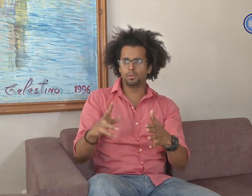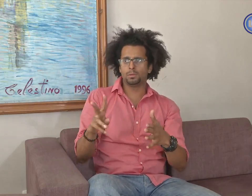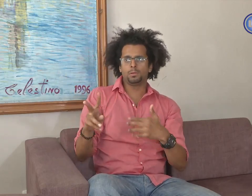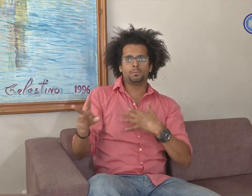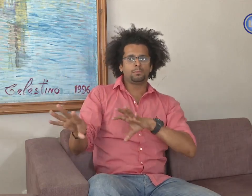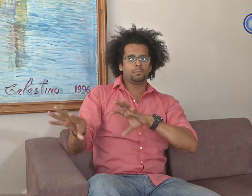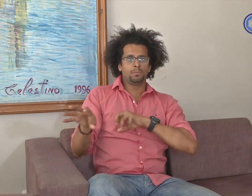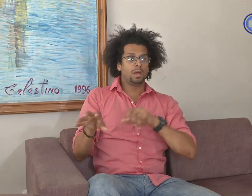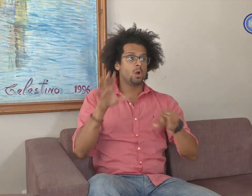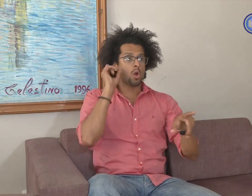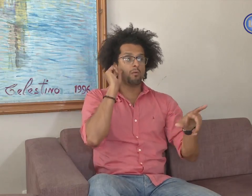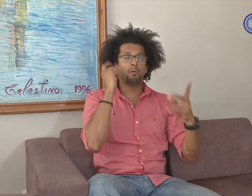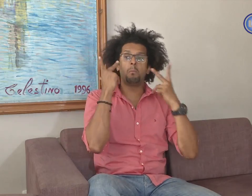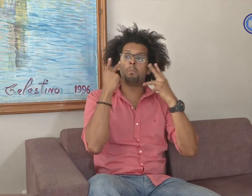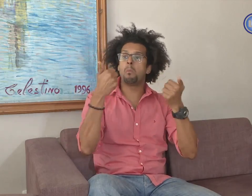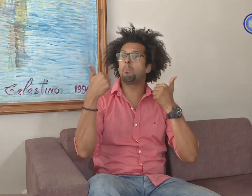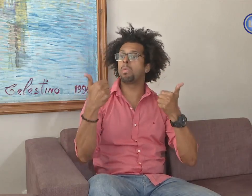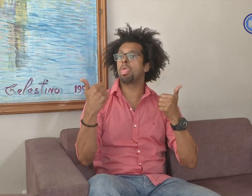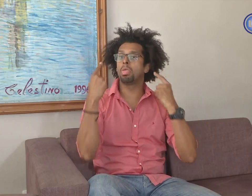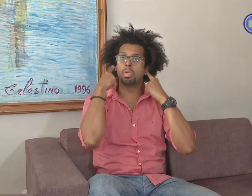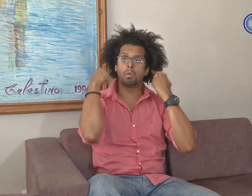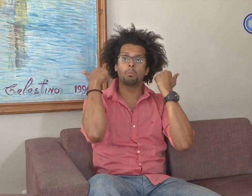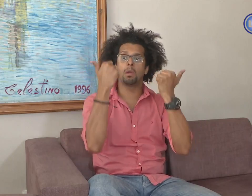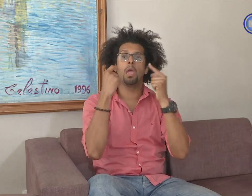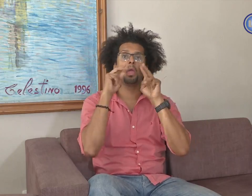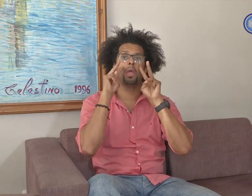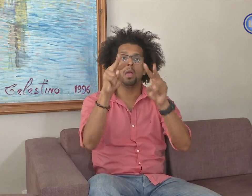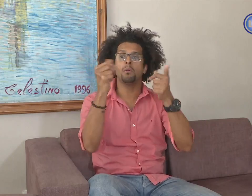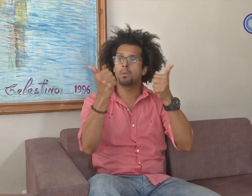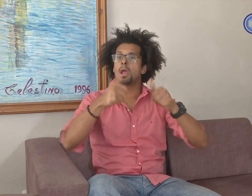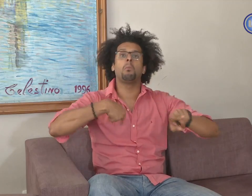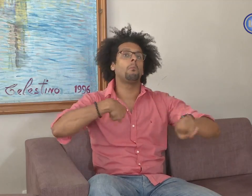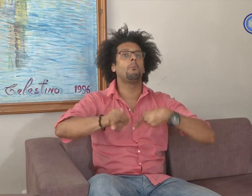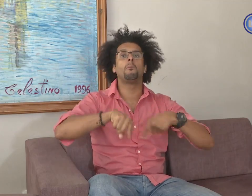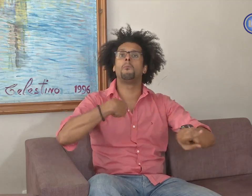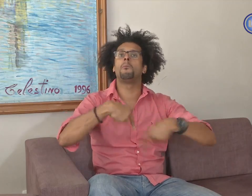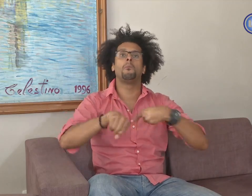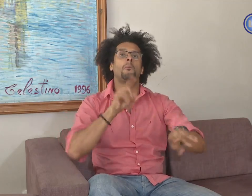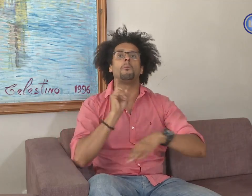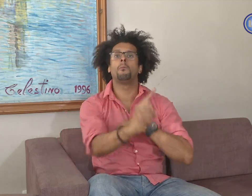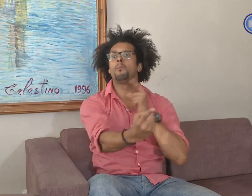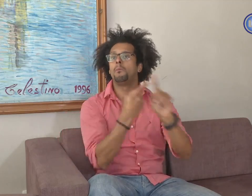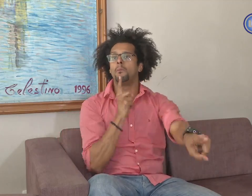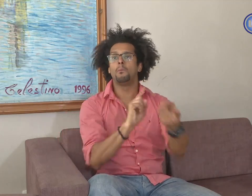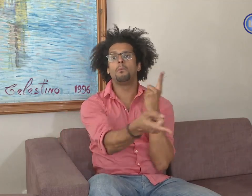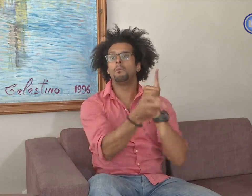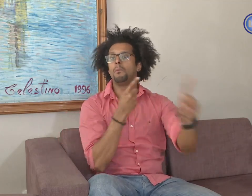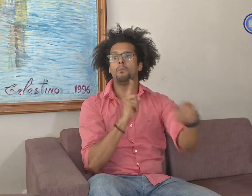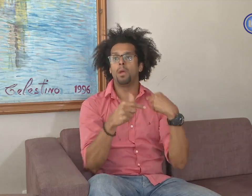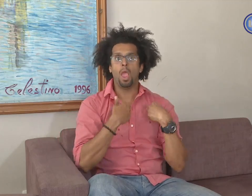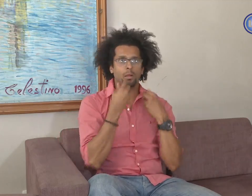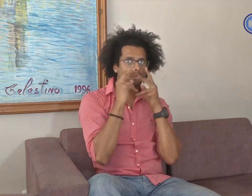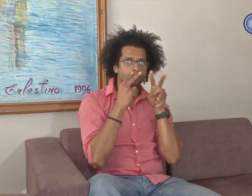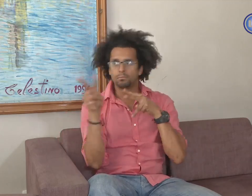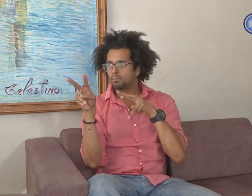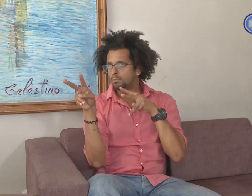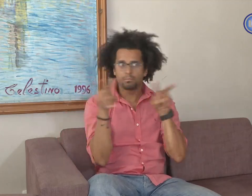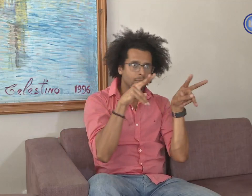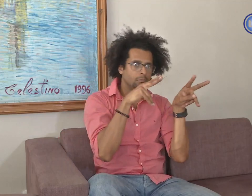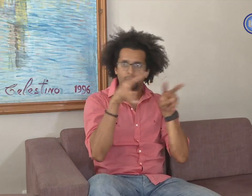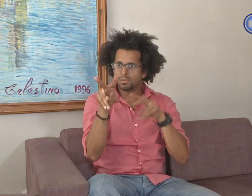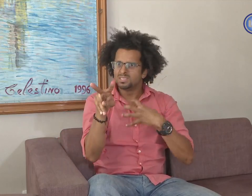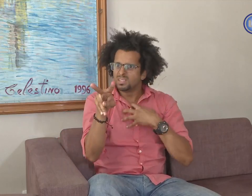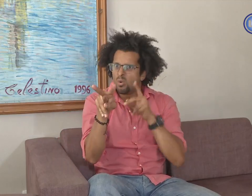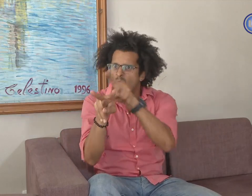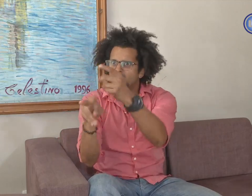dificuldade por buracos na calçada e assim por diante. Às vezes o ouvinte eles passam despercebidos, com isso, porque eles conseguem